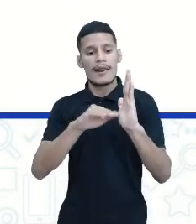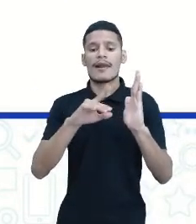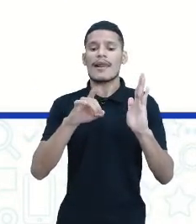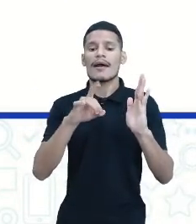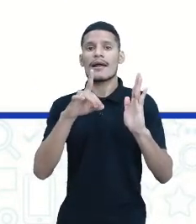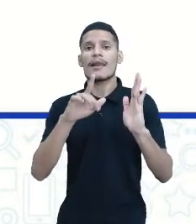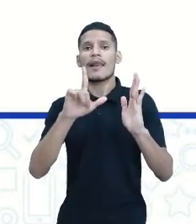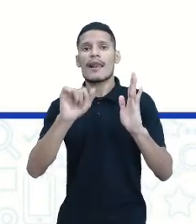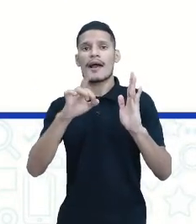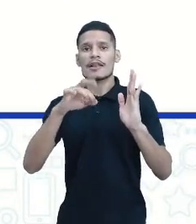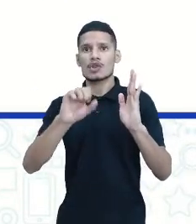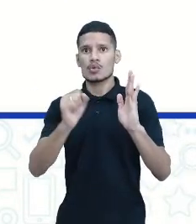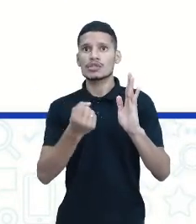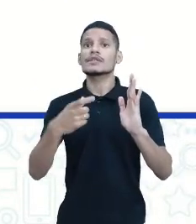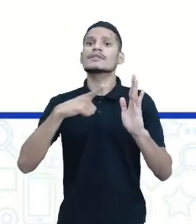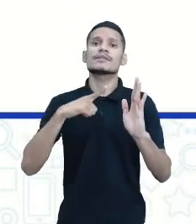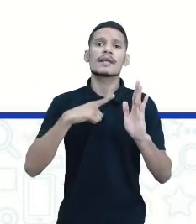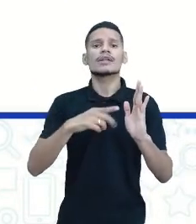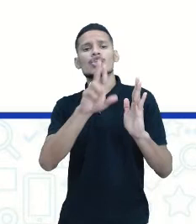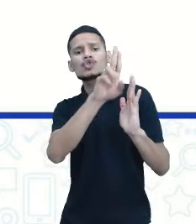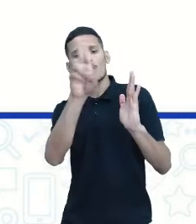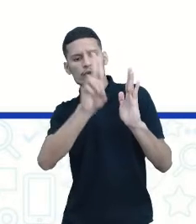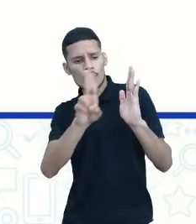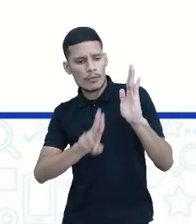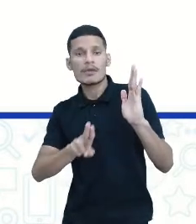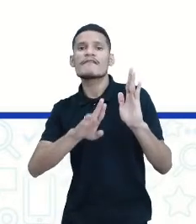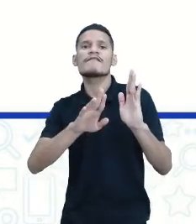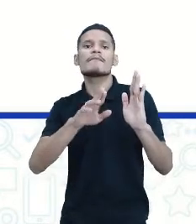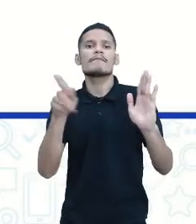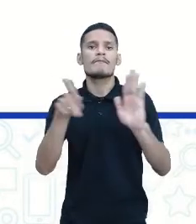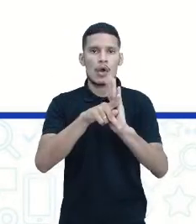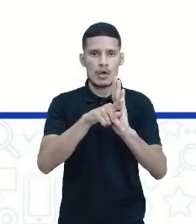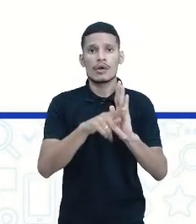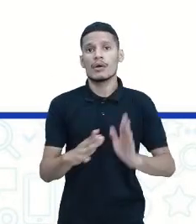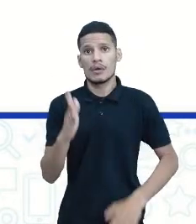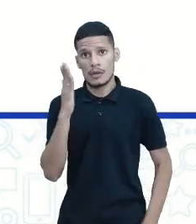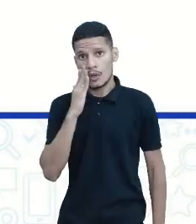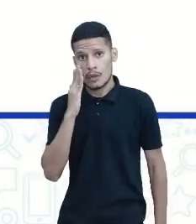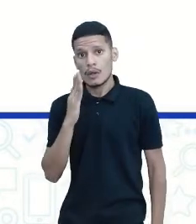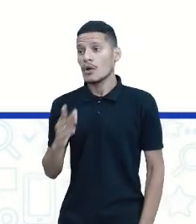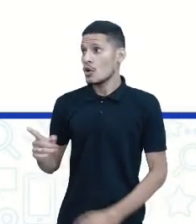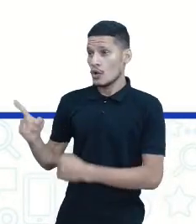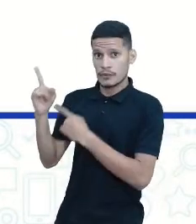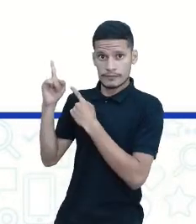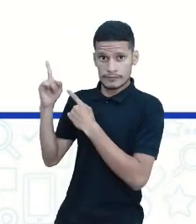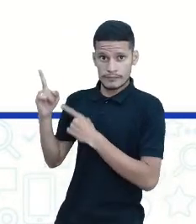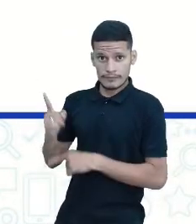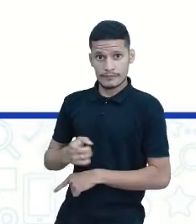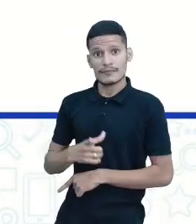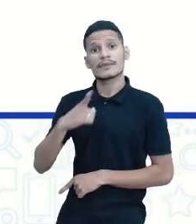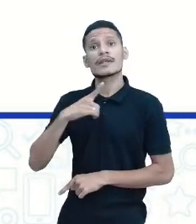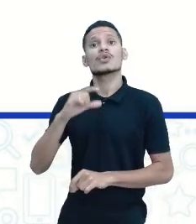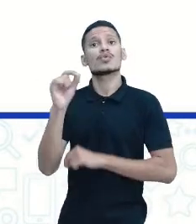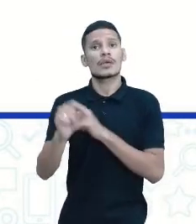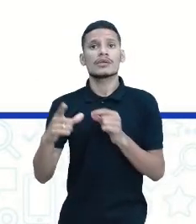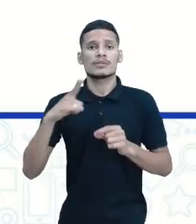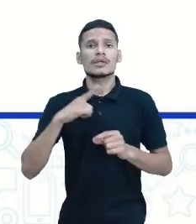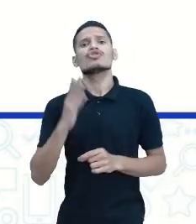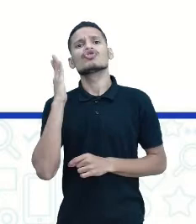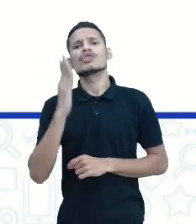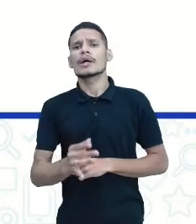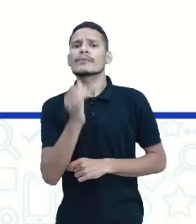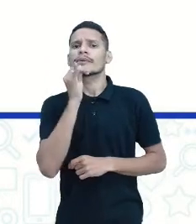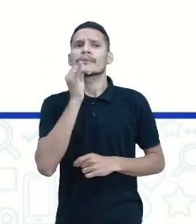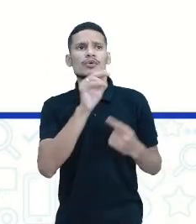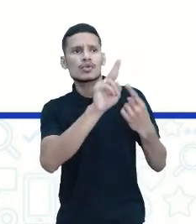triângulo retângulo ele tem nomes específicos, tá bom? Então vejamos aqui na tela, o triângulo retângulo ele possui os lados com